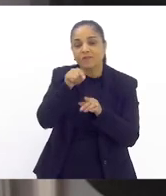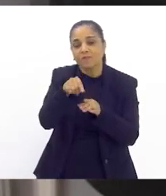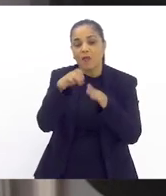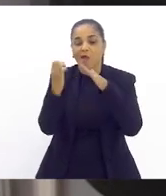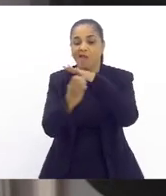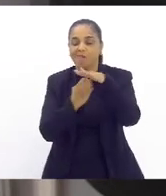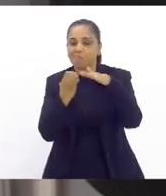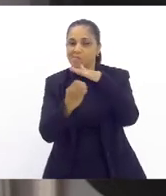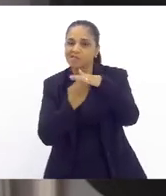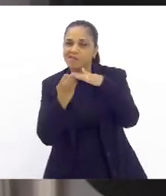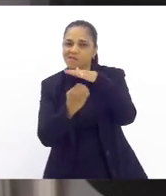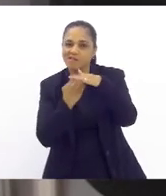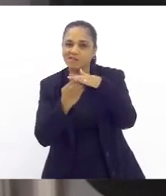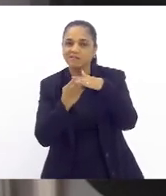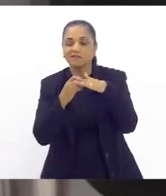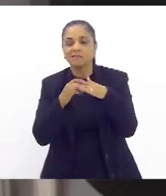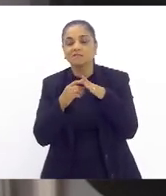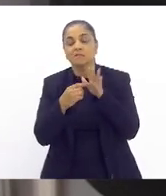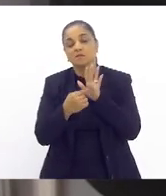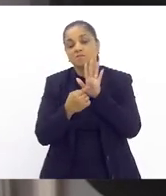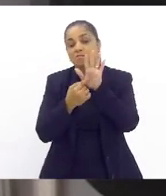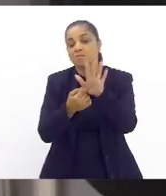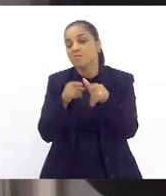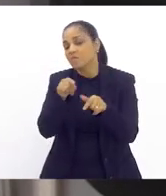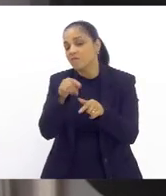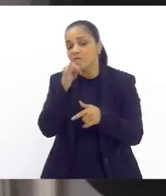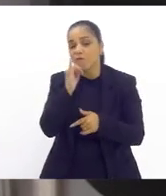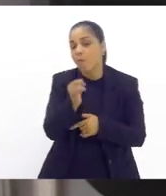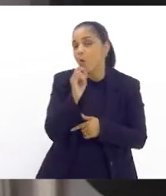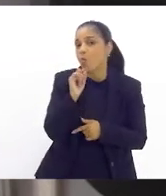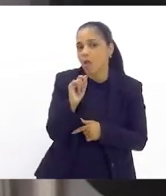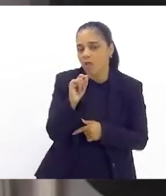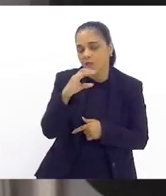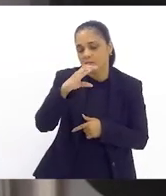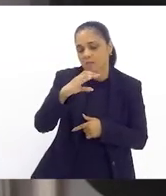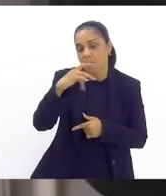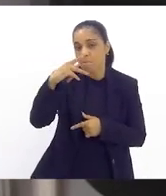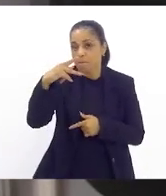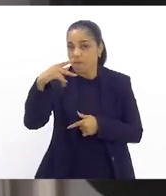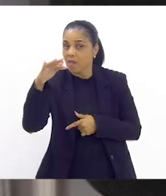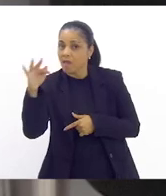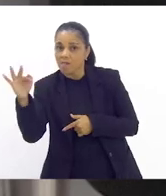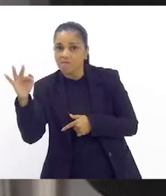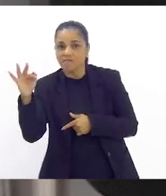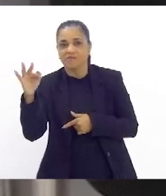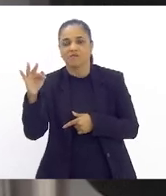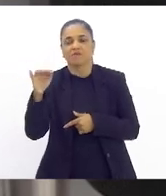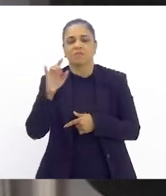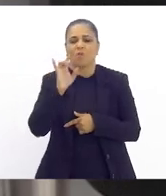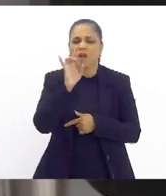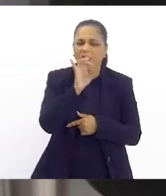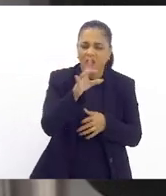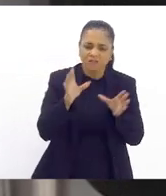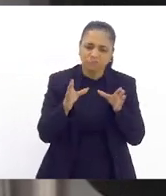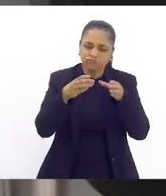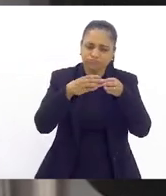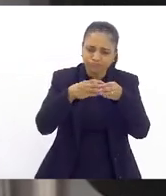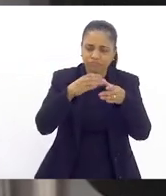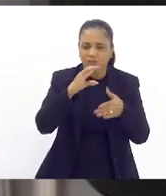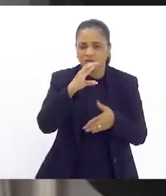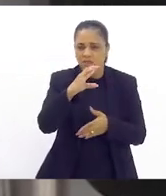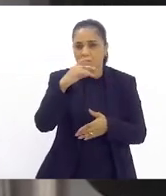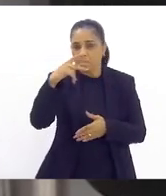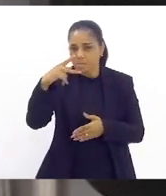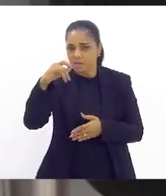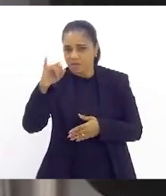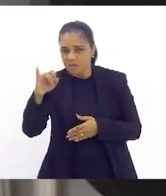aceitável que você informar se o CPF Então é só umas ações que cada uma dessas comissões cada uma das CPS Quando surge traz